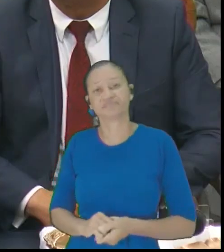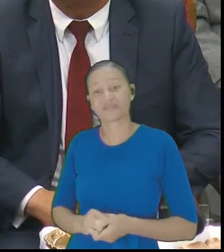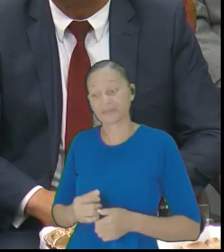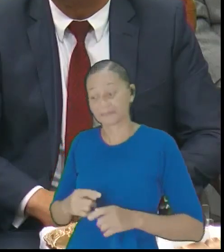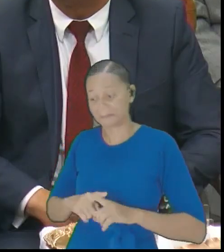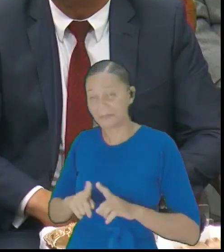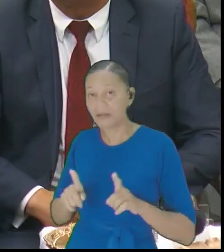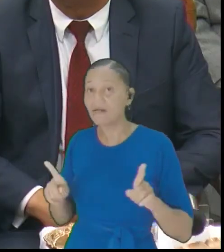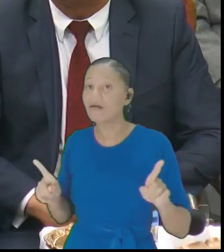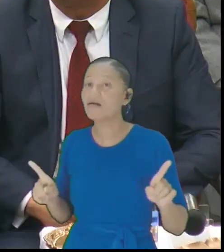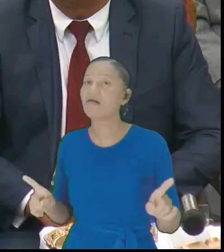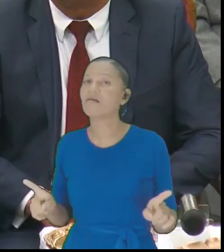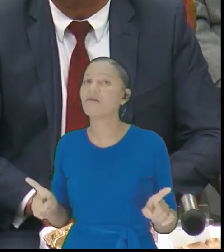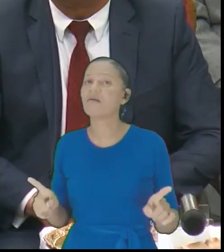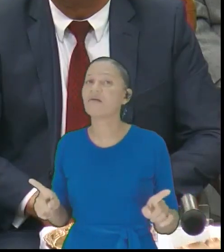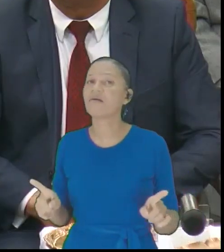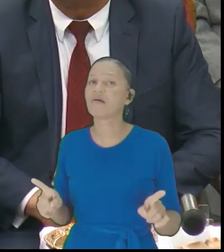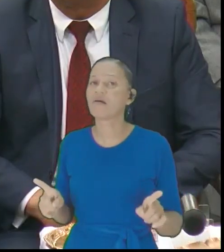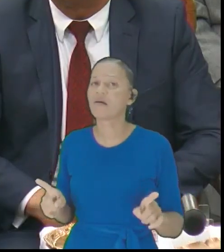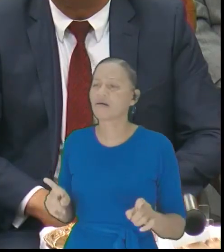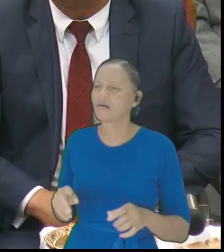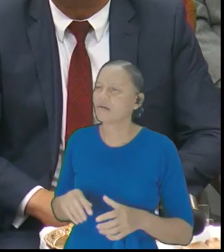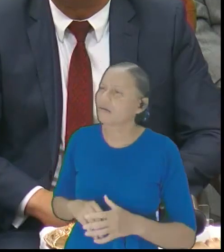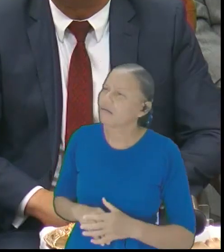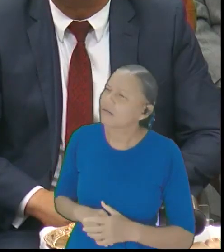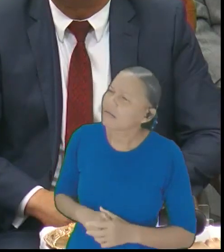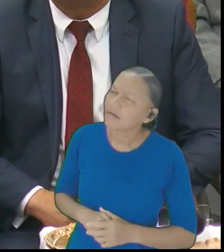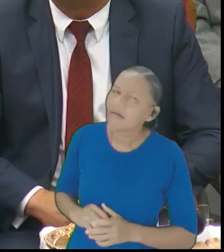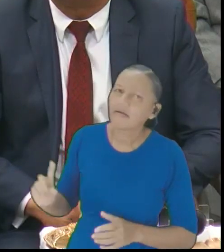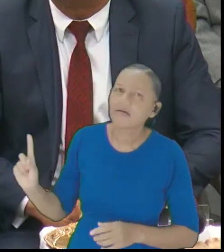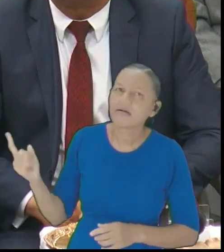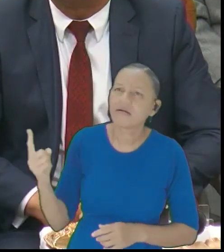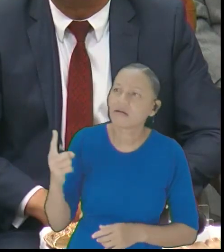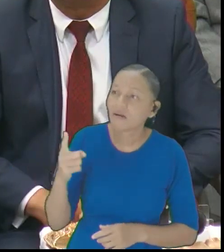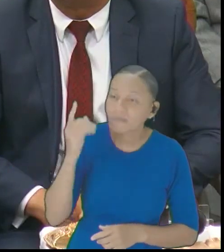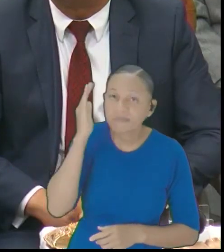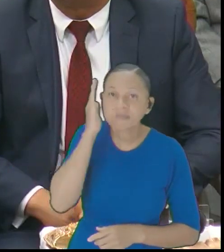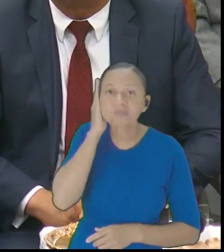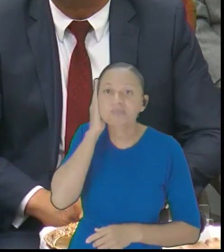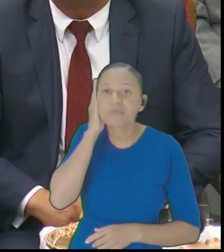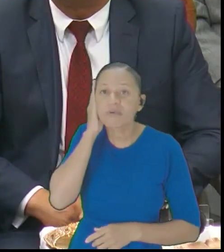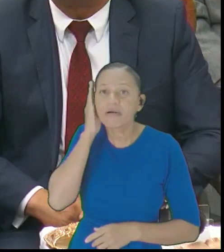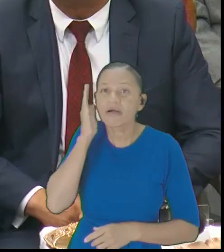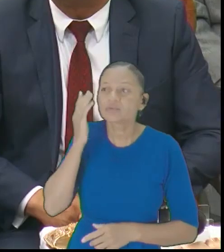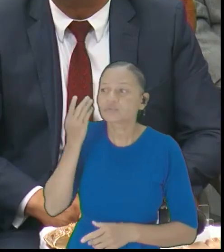ele, aonde chegasse, alguém olhava e disse: rapaz, o cabo não tem uma orelha, olha para aí.